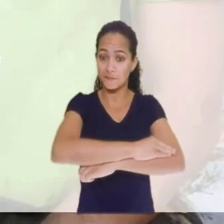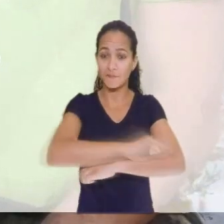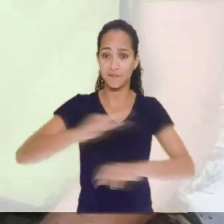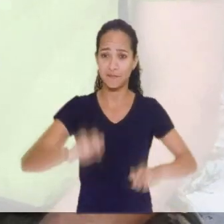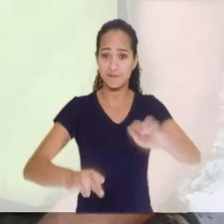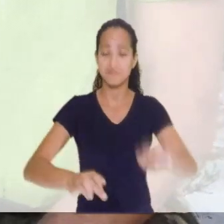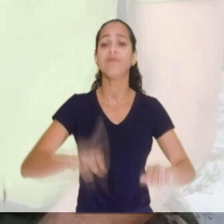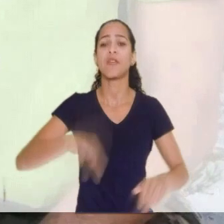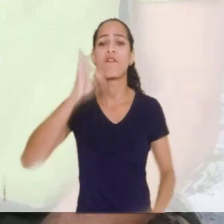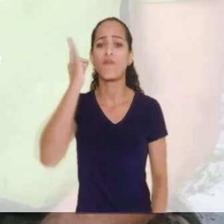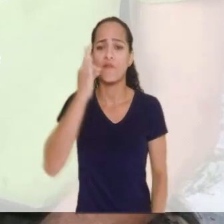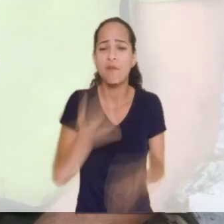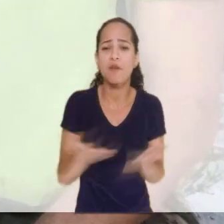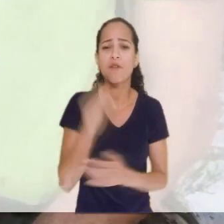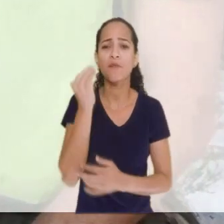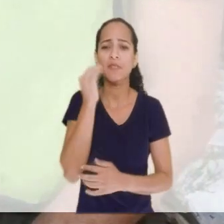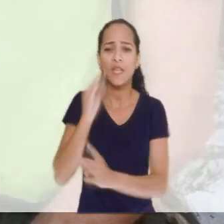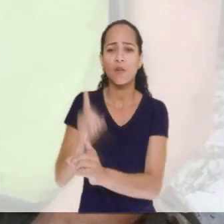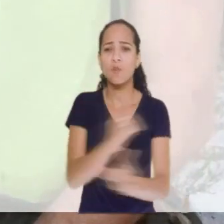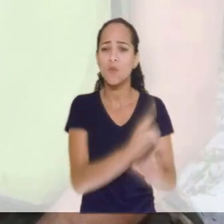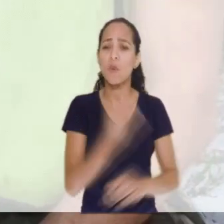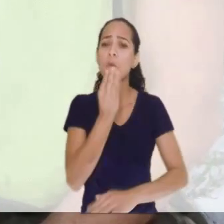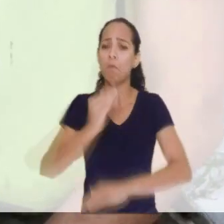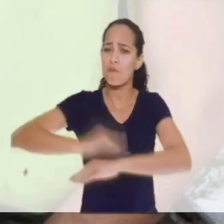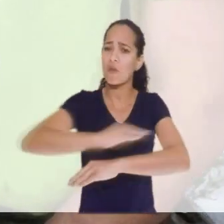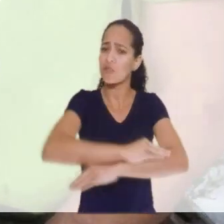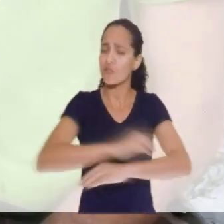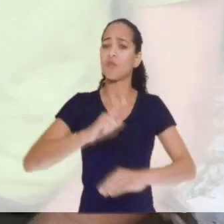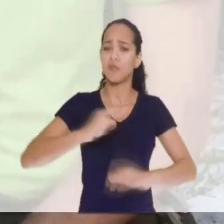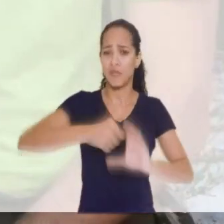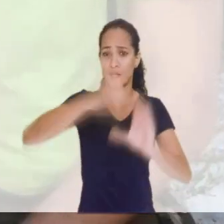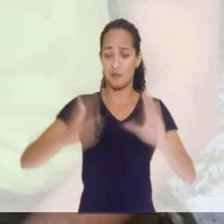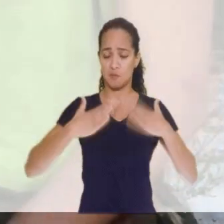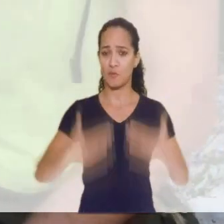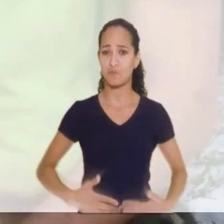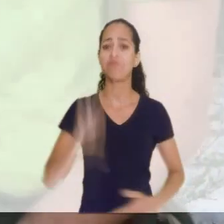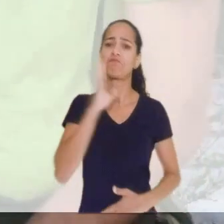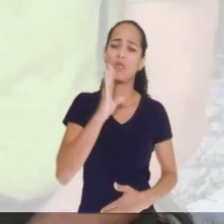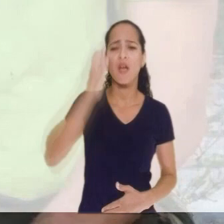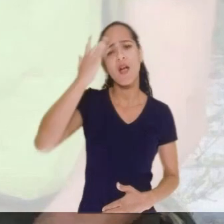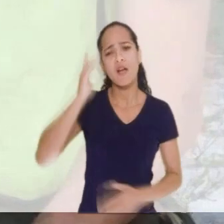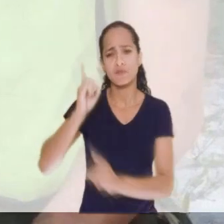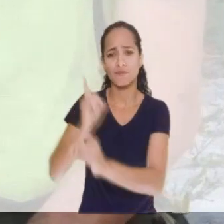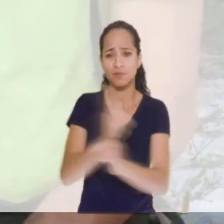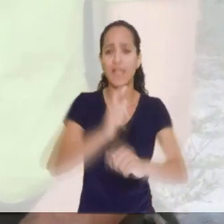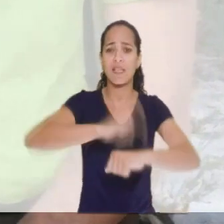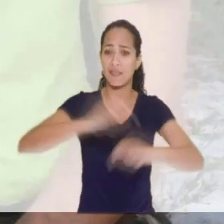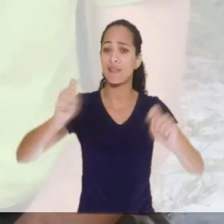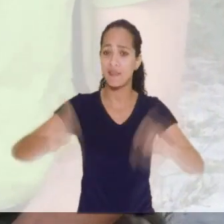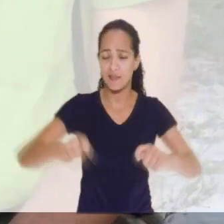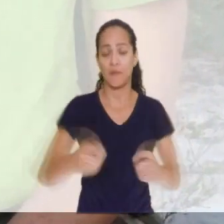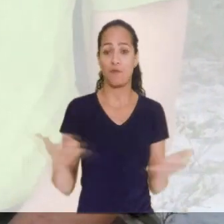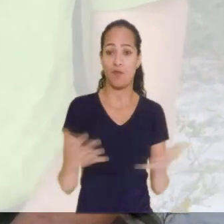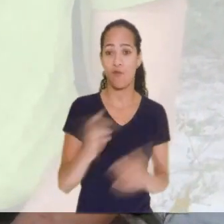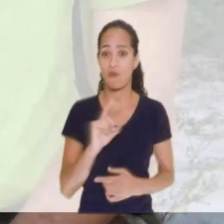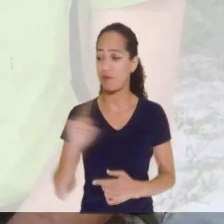Agora, mas essa é uma fêmea, então vamos atrás do macho de novo? Essa é uma fêmea, queria encontrar o machinho, que o machinho tem umas características legais, então vamos procurar mais um pouquinho, que eu acho que dá